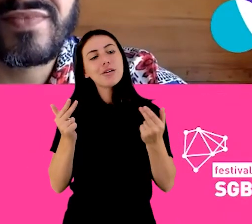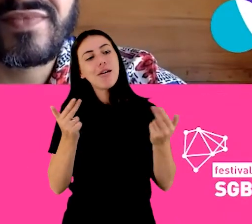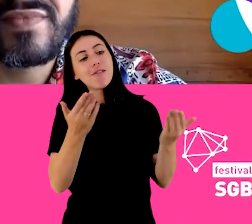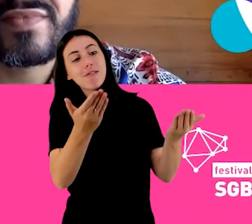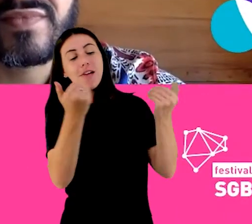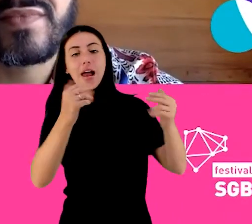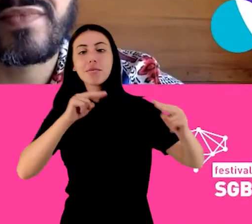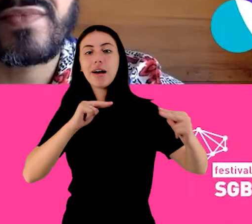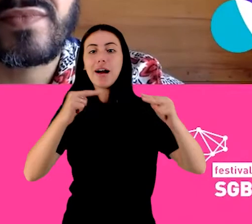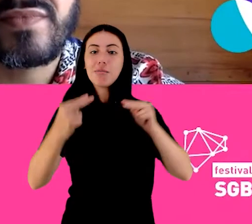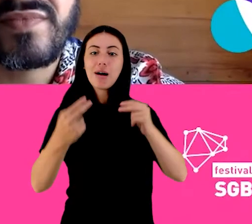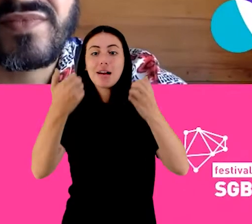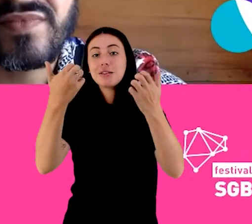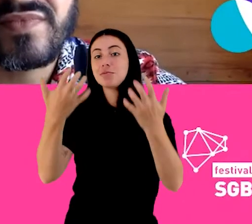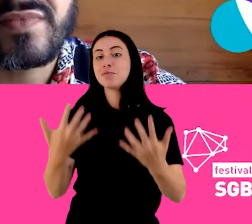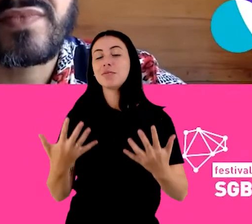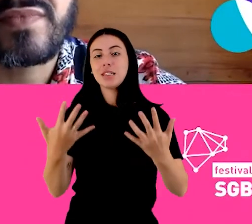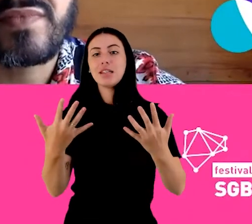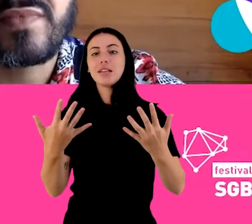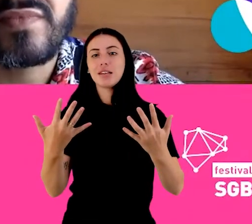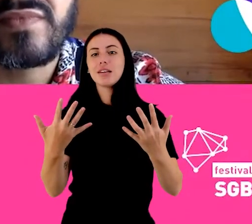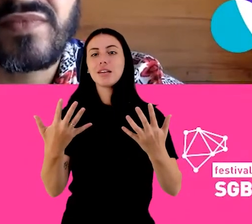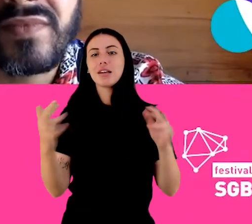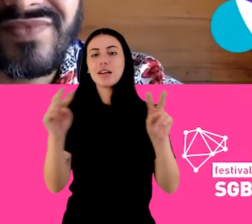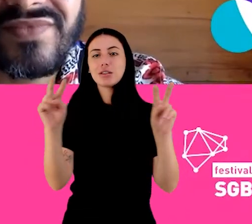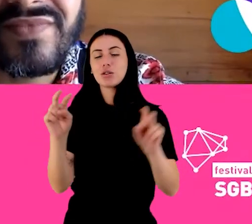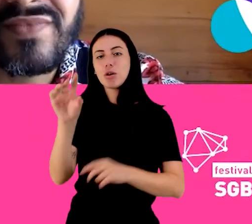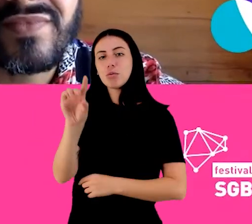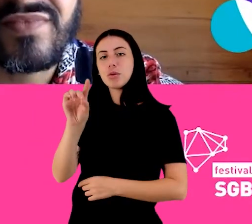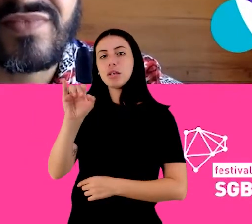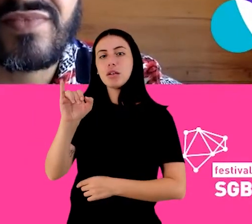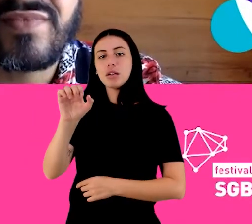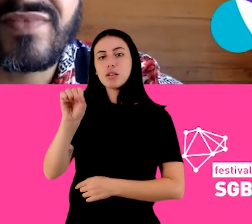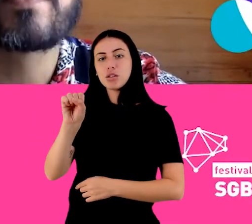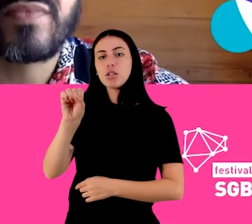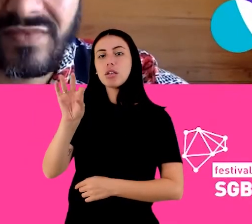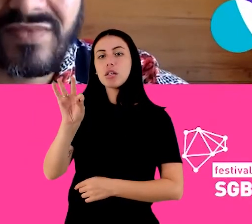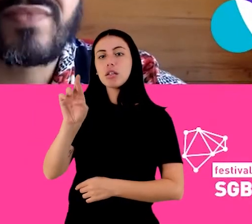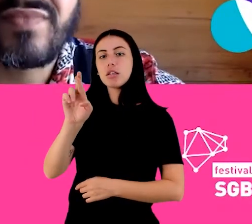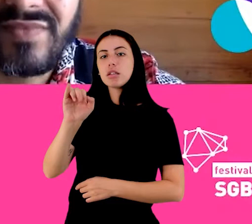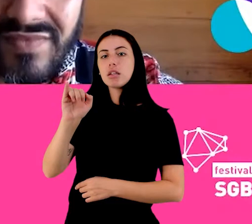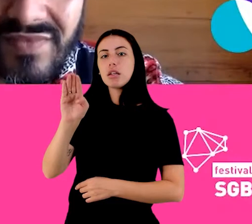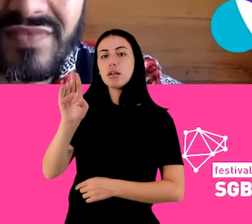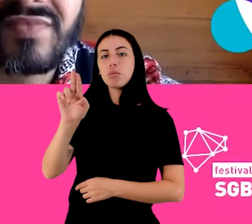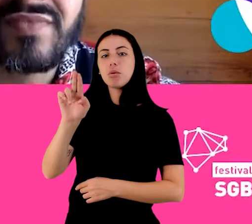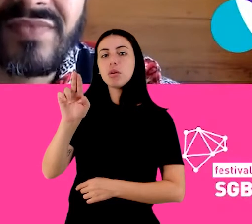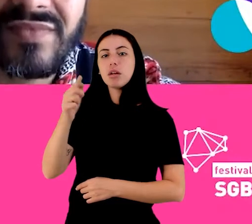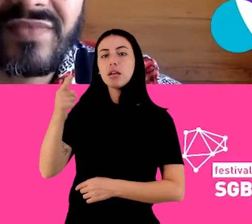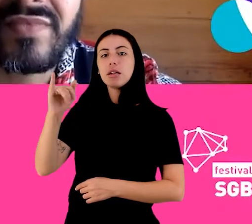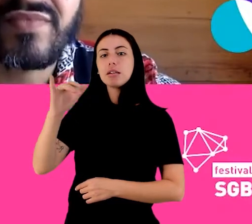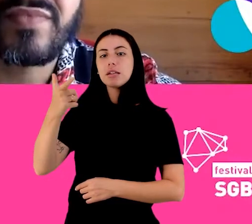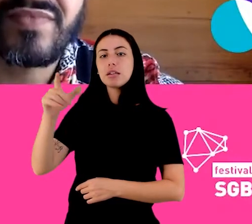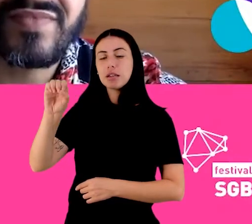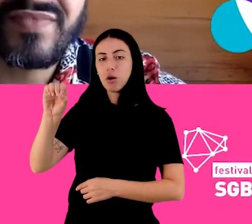para quem que é esse filme e fazer com que esse filme, de alguma forma, seja já apropriado para esse segmento